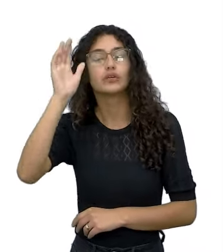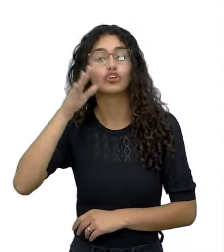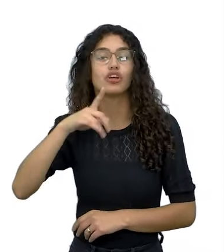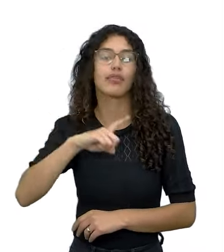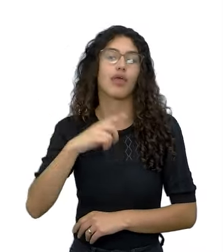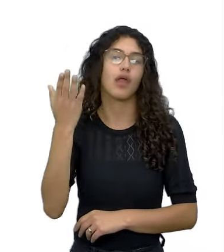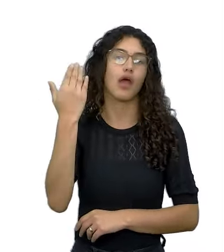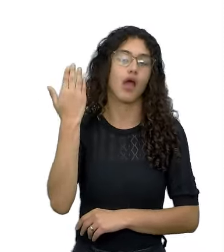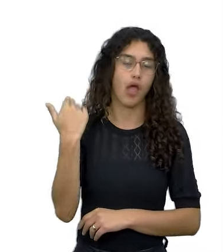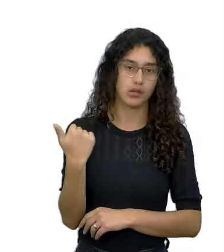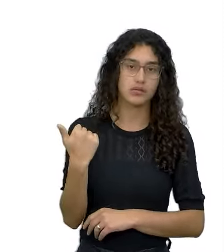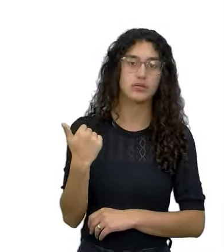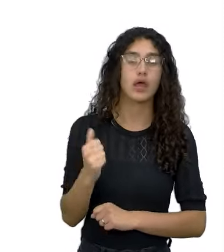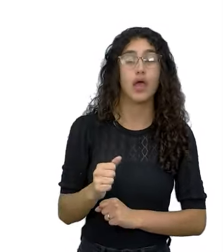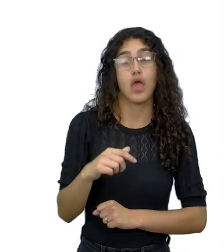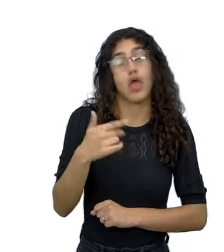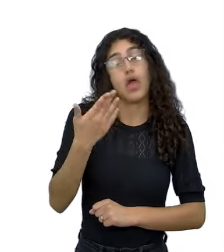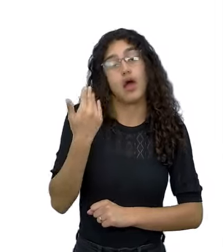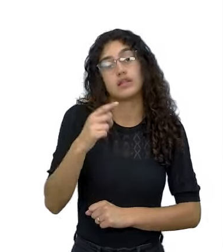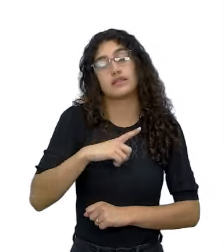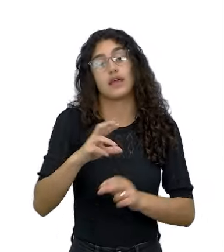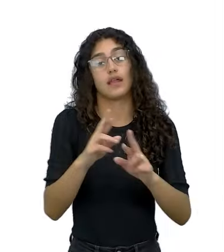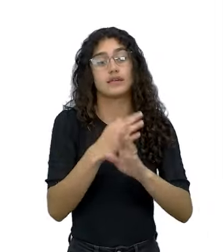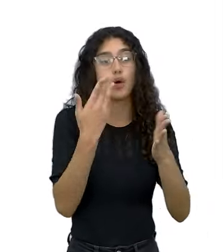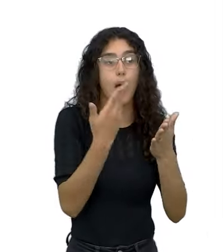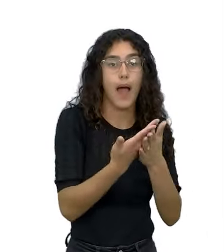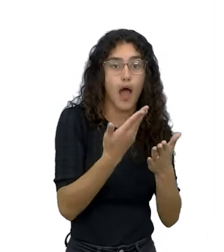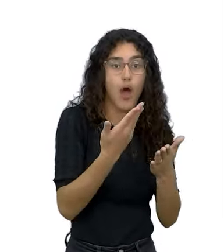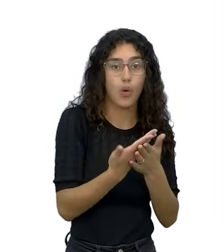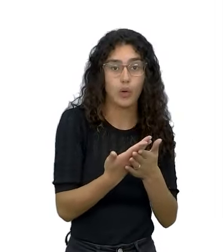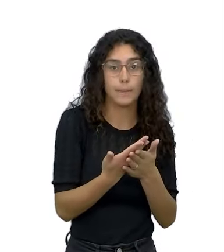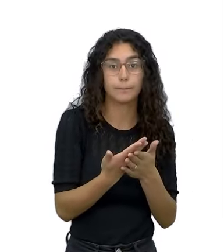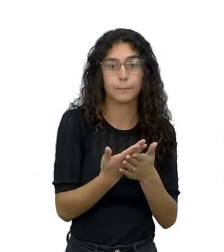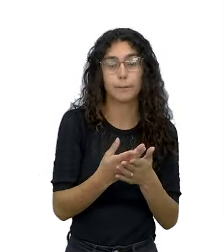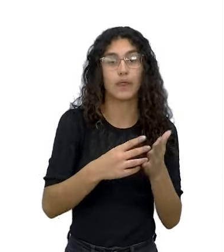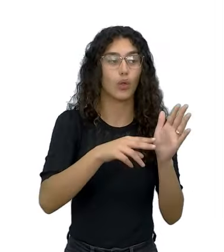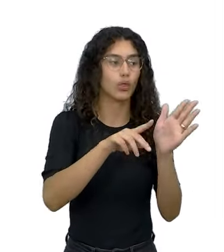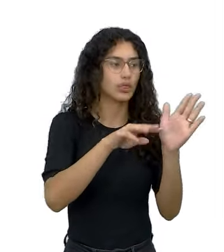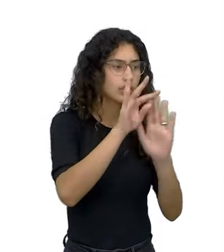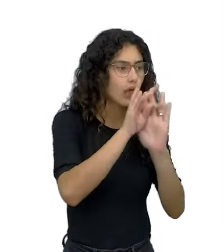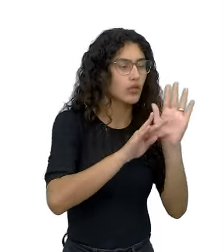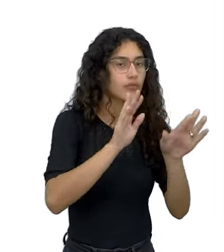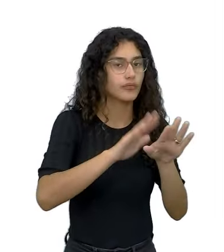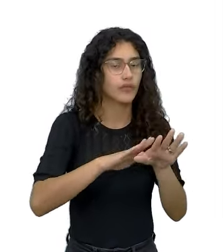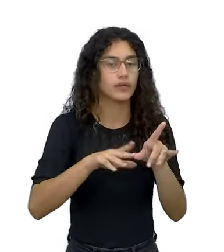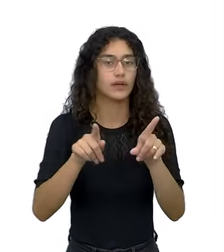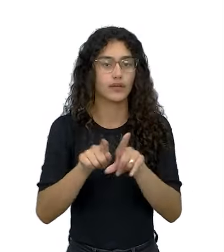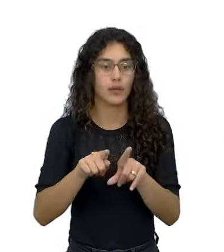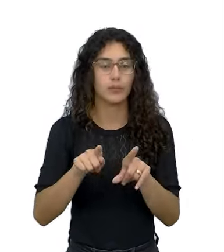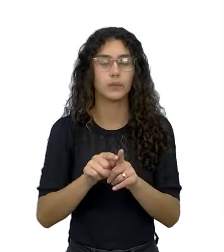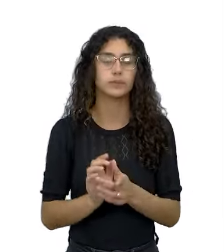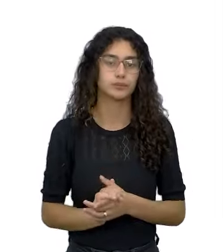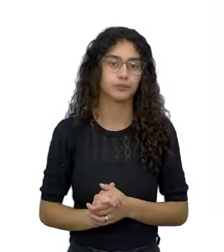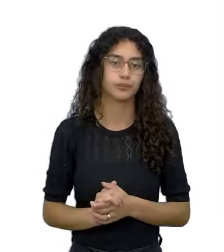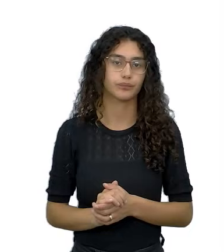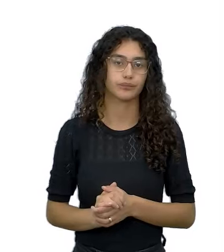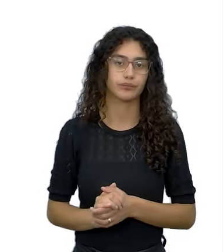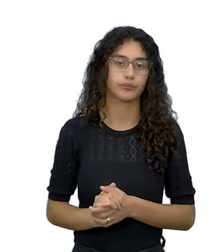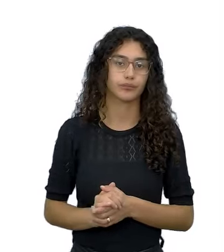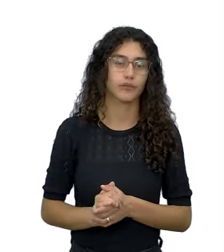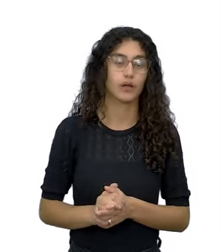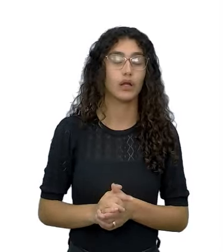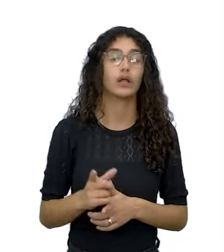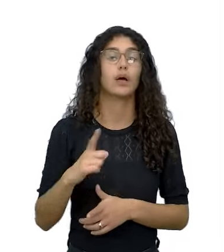que o estudante já possa ter em relação ao texto que ele vai realizar essa leitura, em relação aos gêneros textuais. Então,